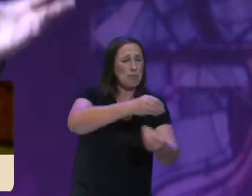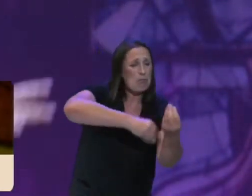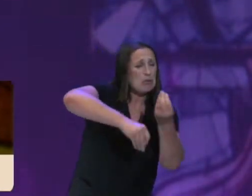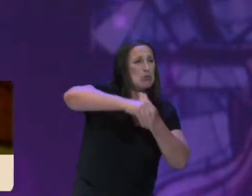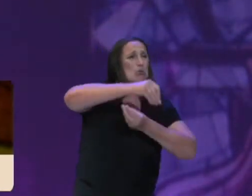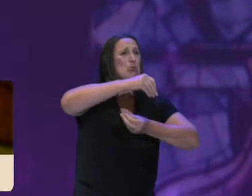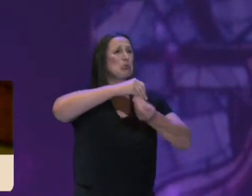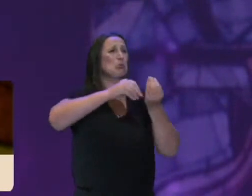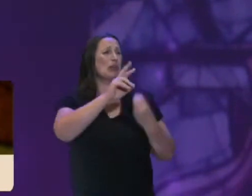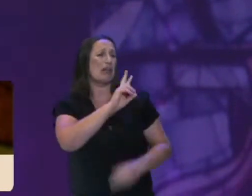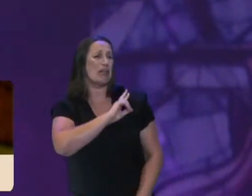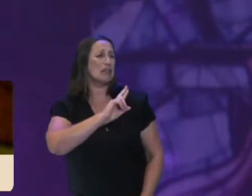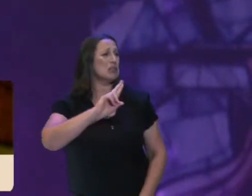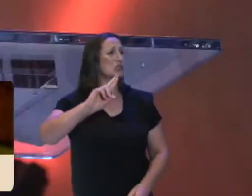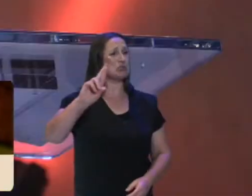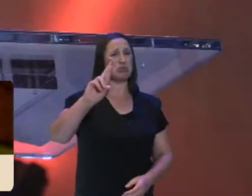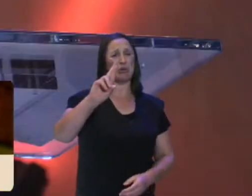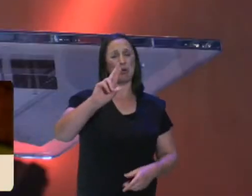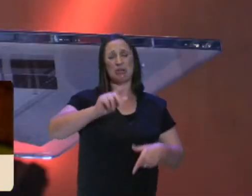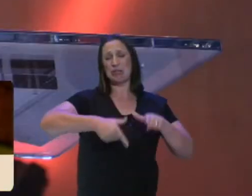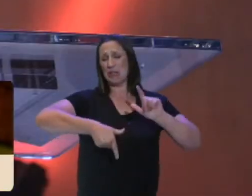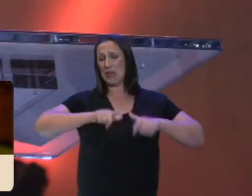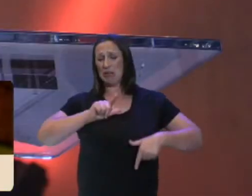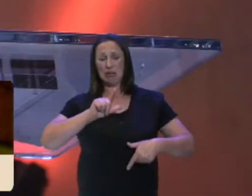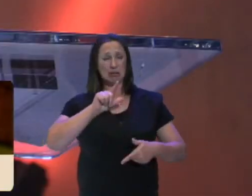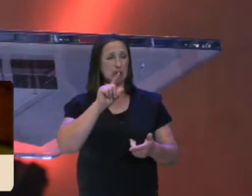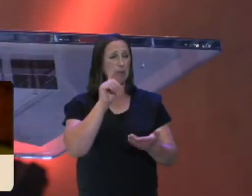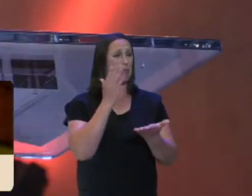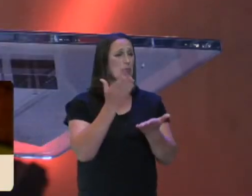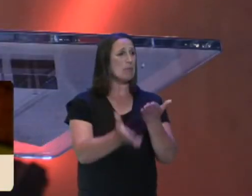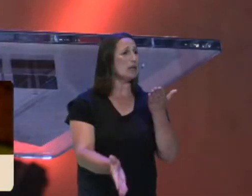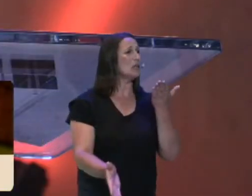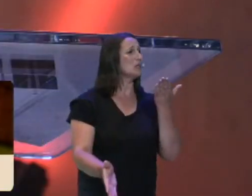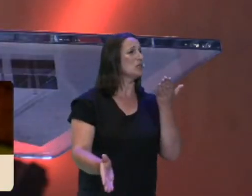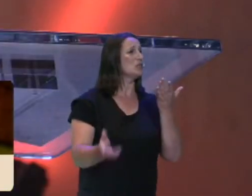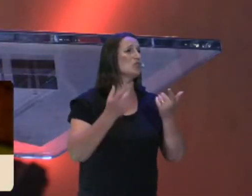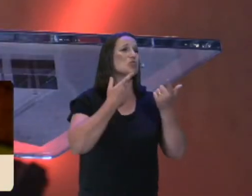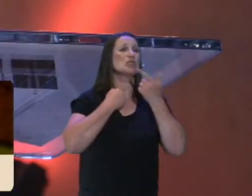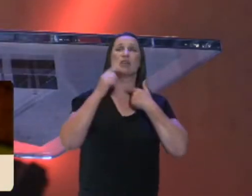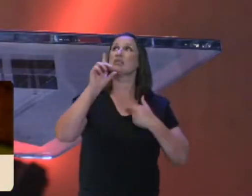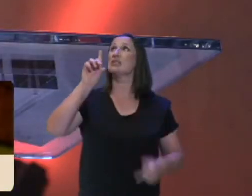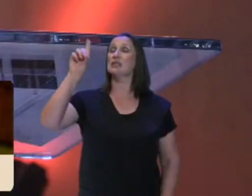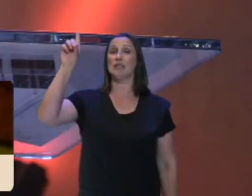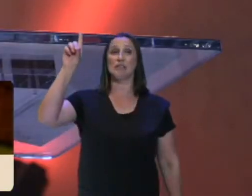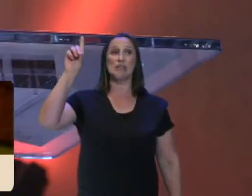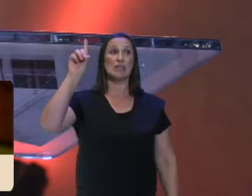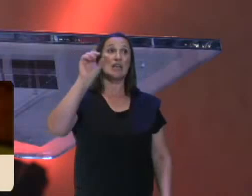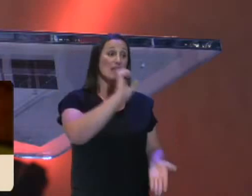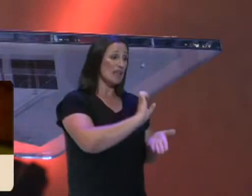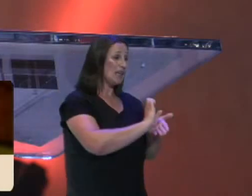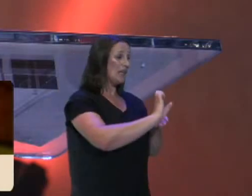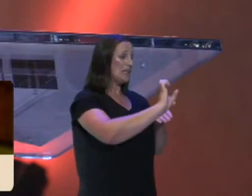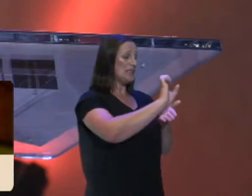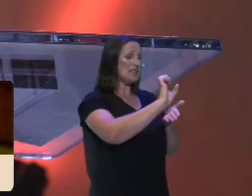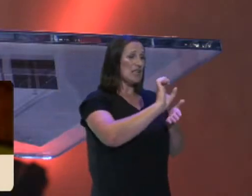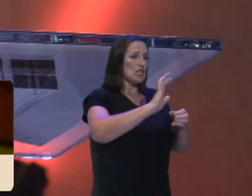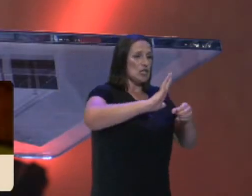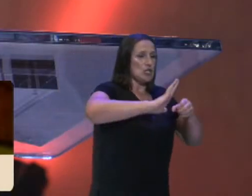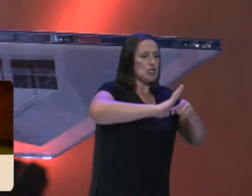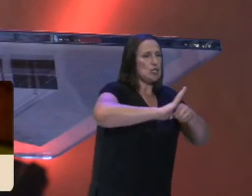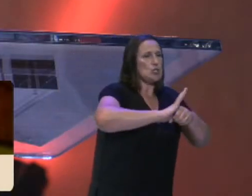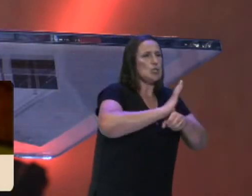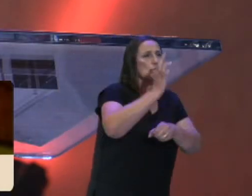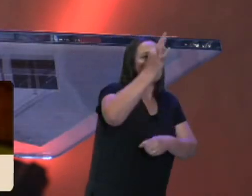misturas de religião, e que tinha se perdido da vontade de Deus. E ele então foi cheio do Espírito para ser